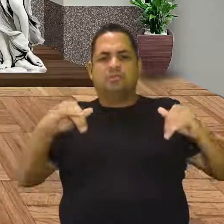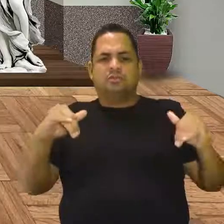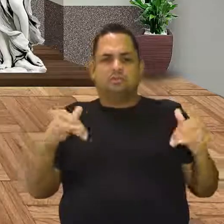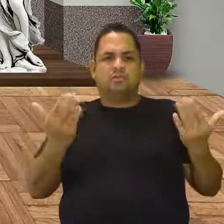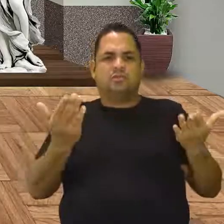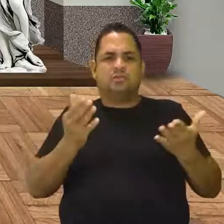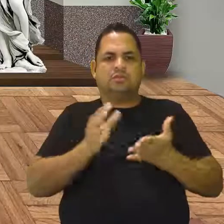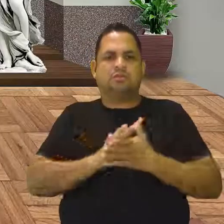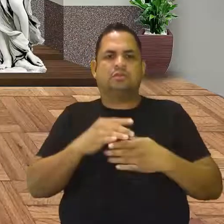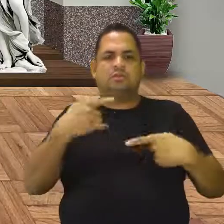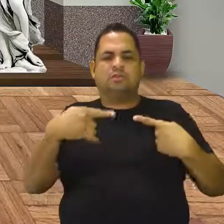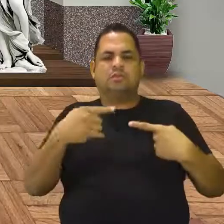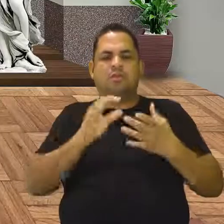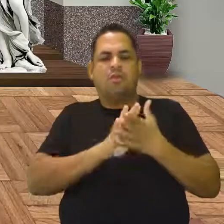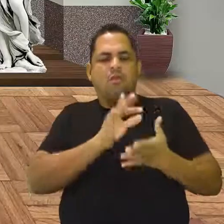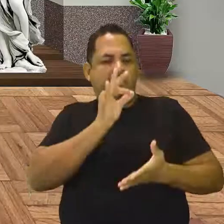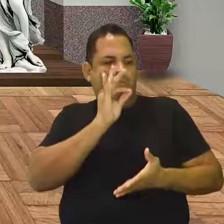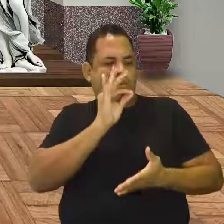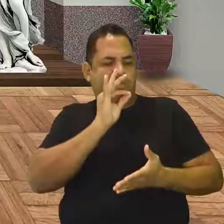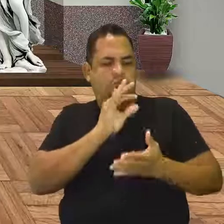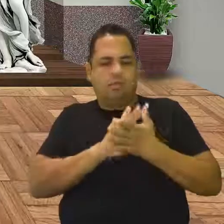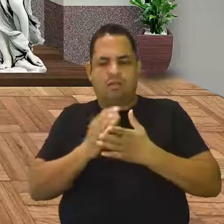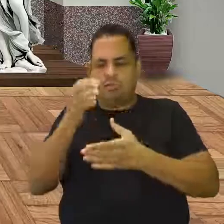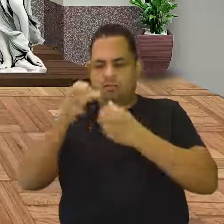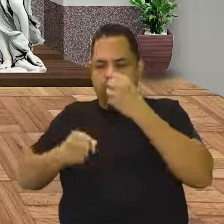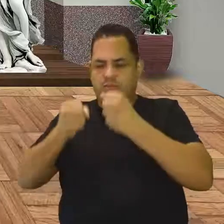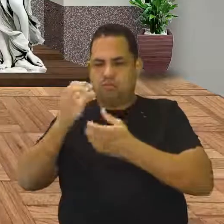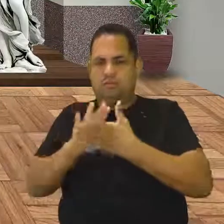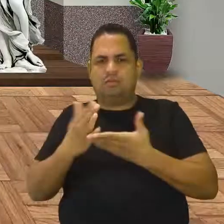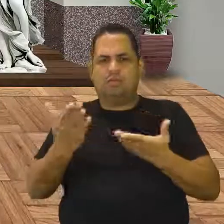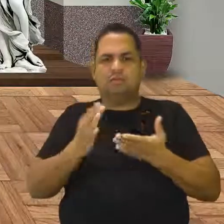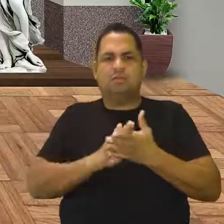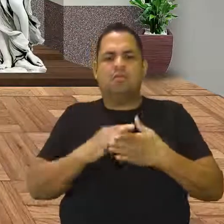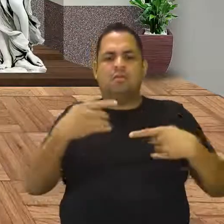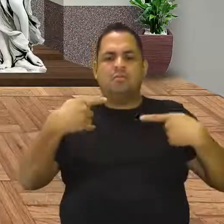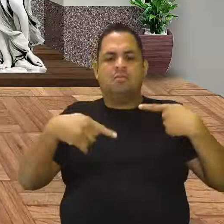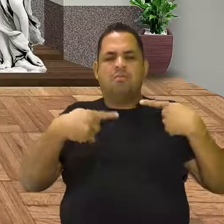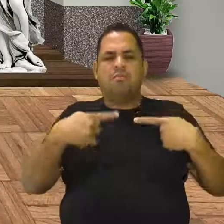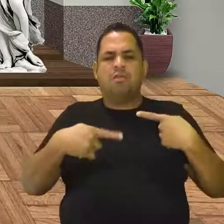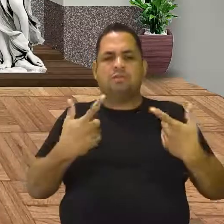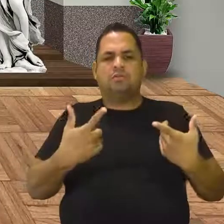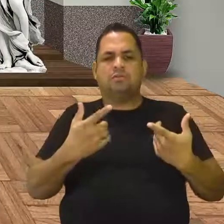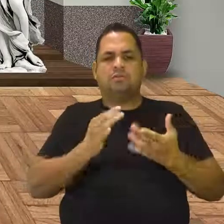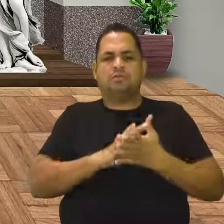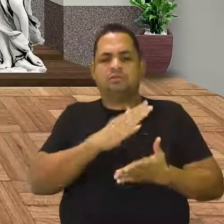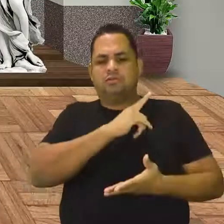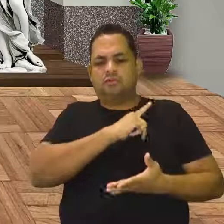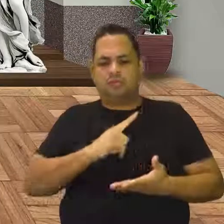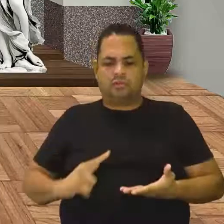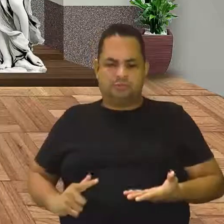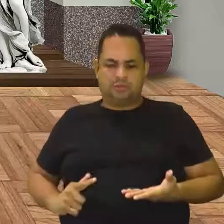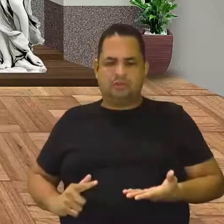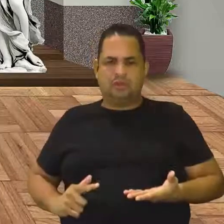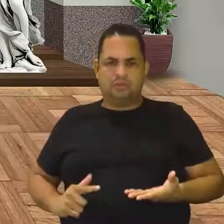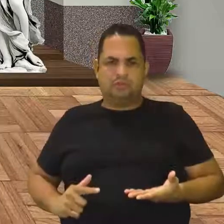ruptura daquela política café com leite, uma ruptura da política dos governadores.